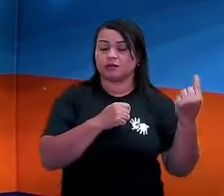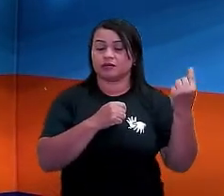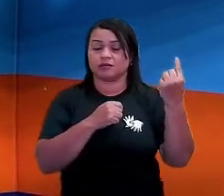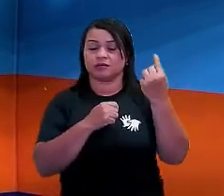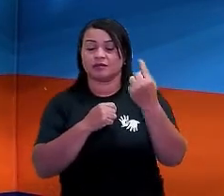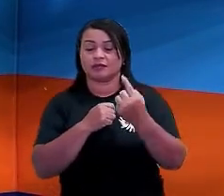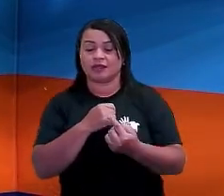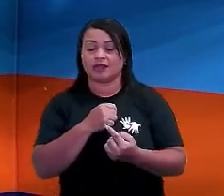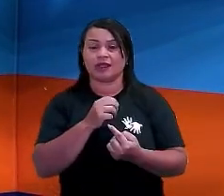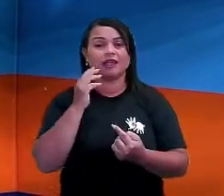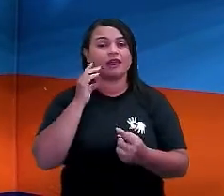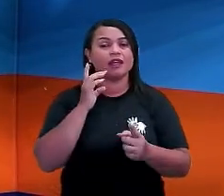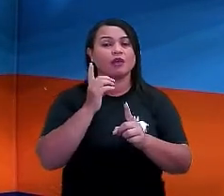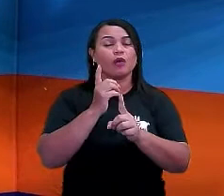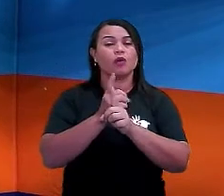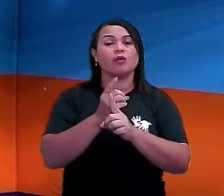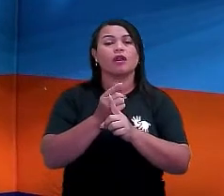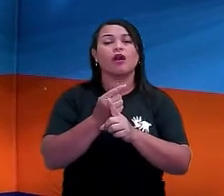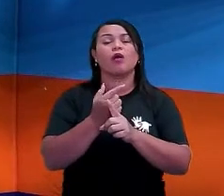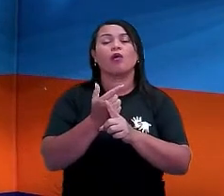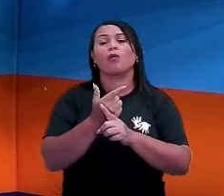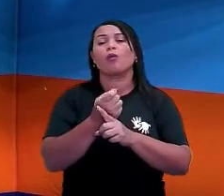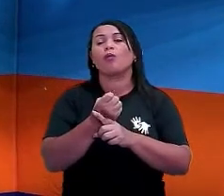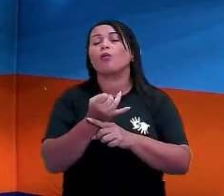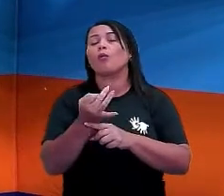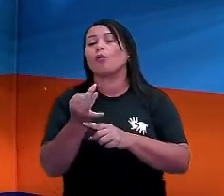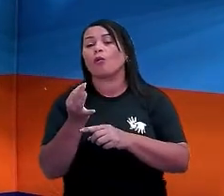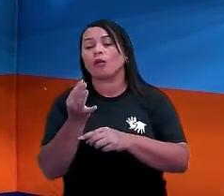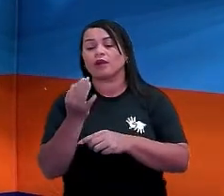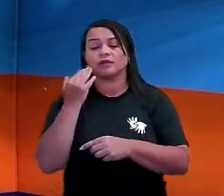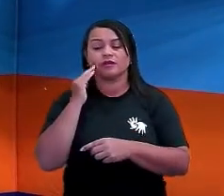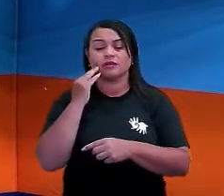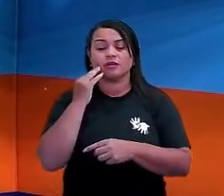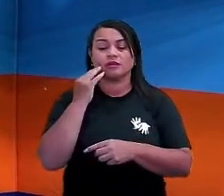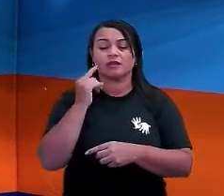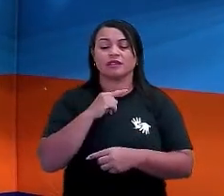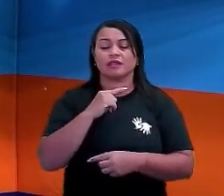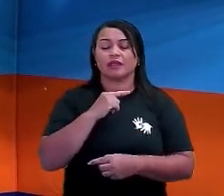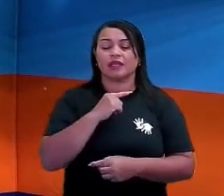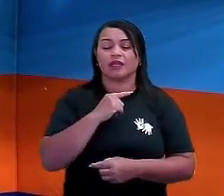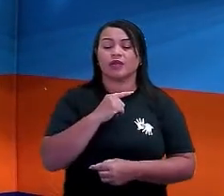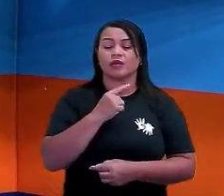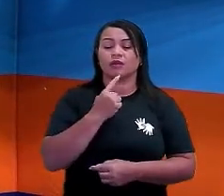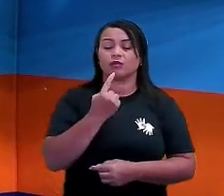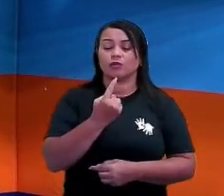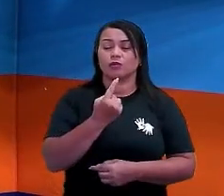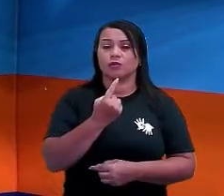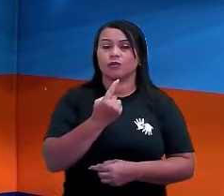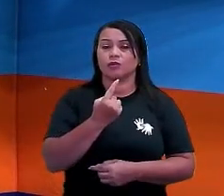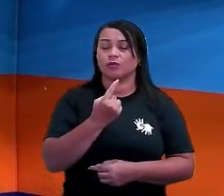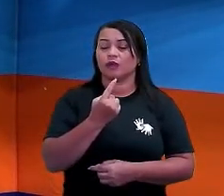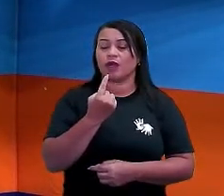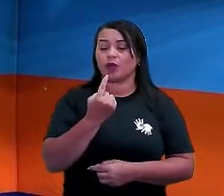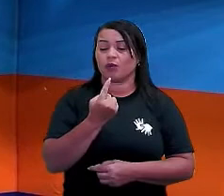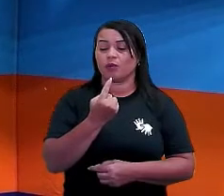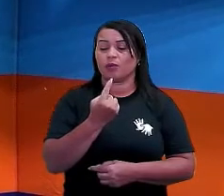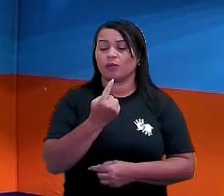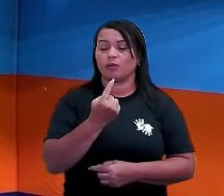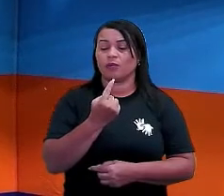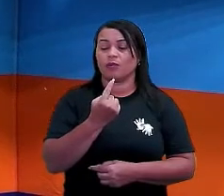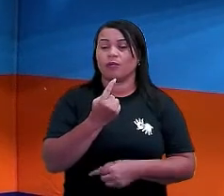para poder identificar quanto tem nesse termo aqui. Não tem 3? Porque o termo 1, quem é o termo 1? Não é